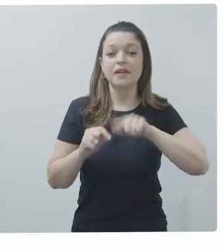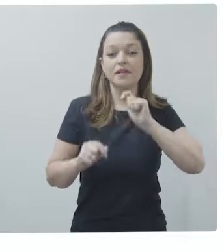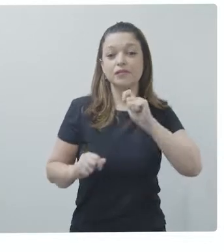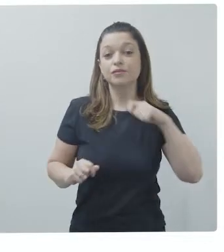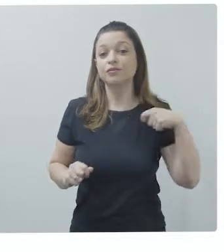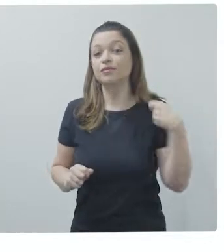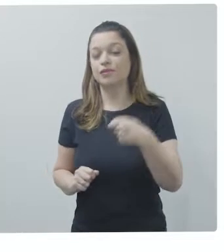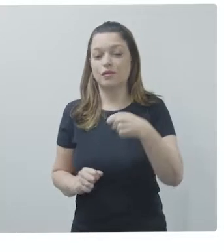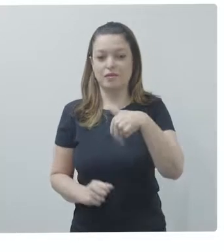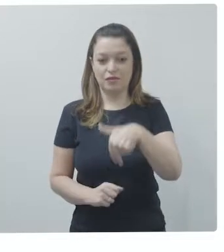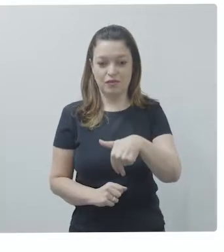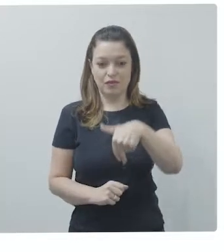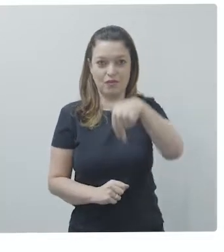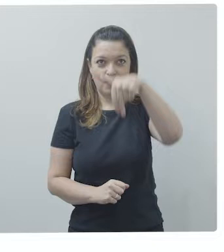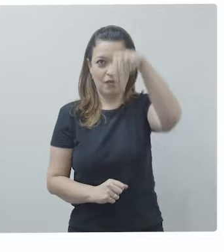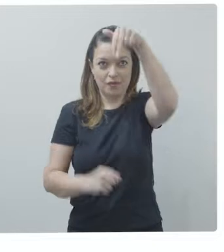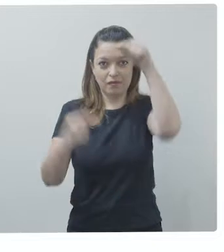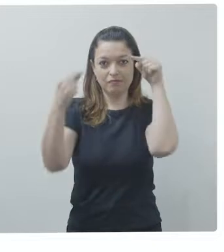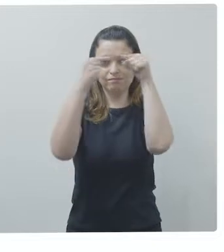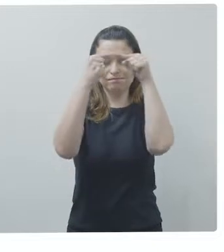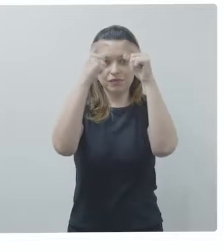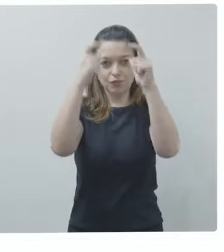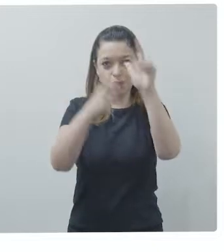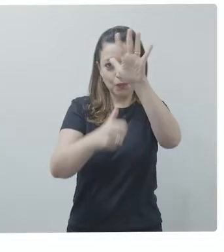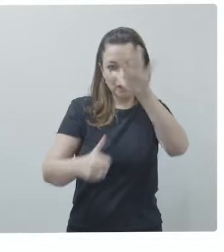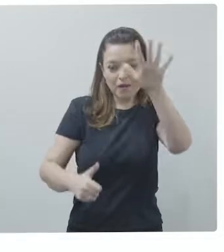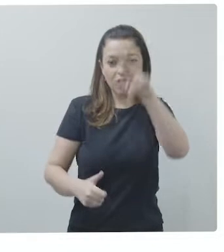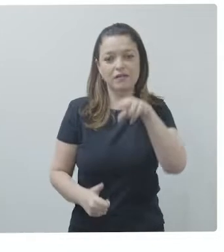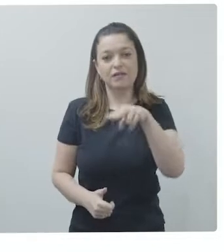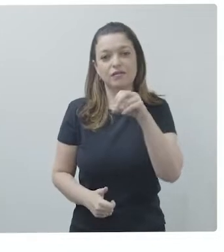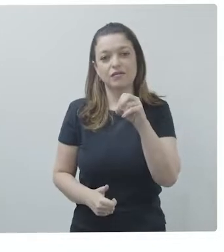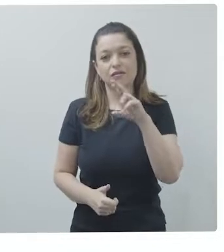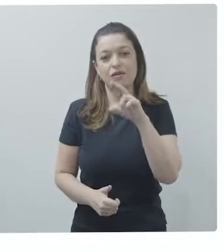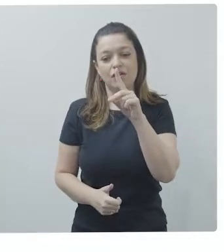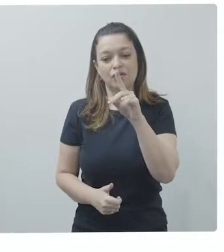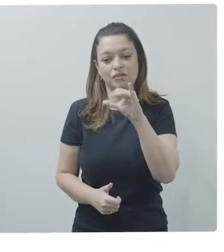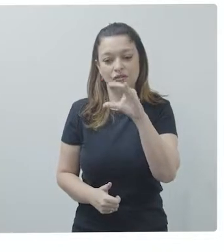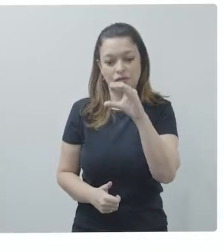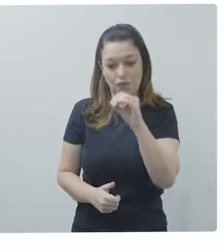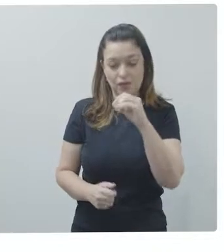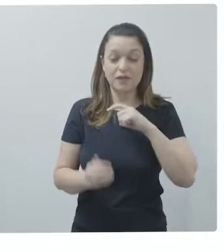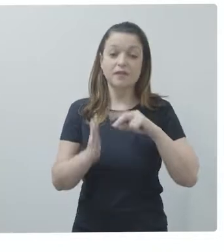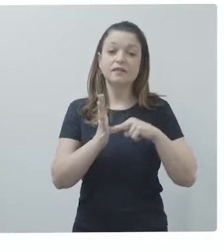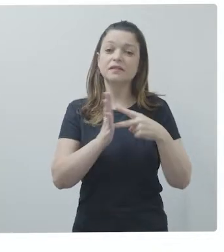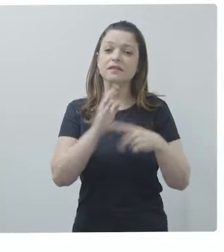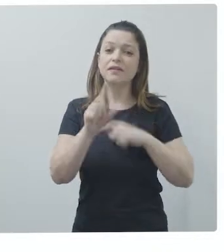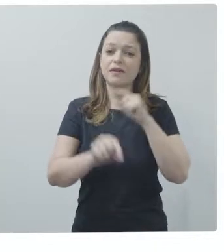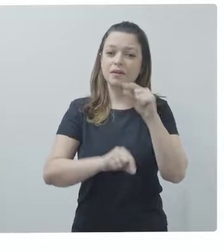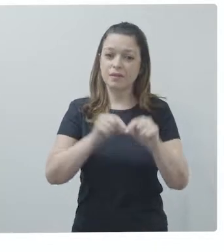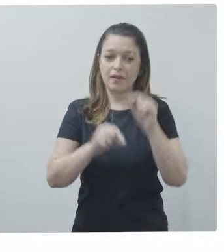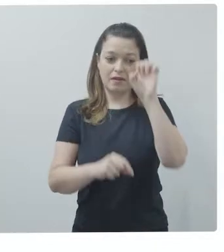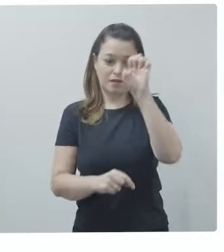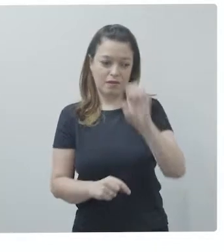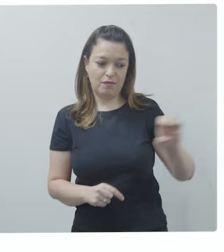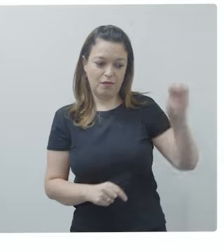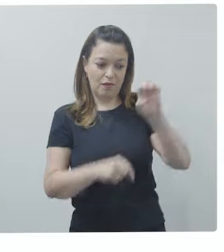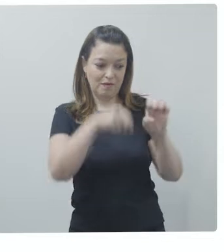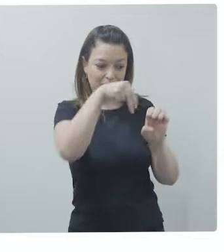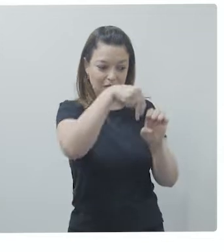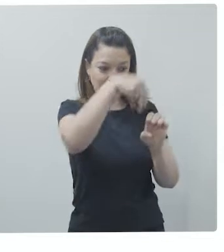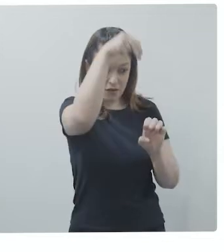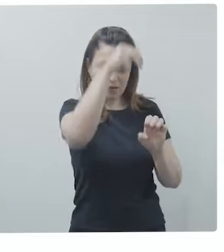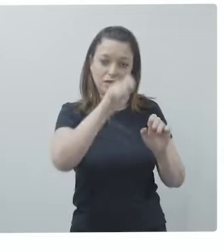ponto cardeal norte. Sendo assim, os países que estão localizados no norte da Europa recebem esta